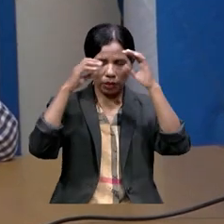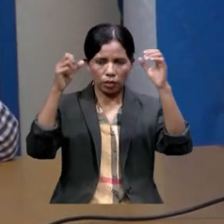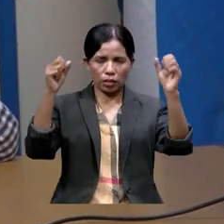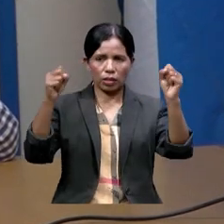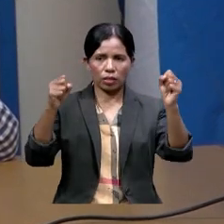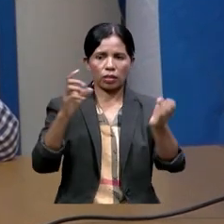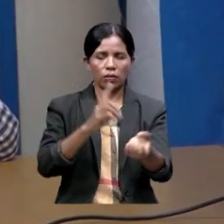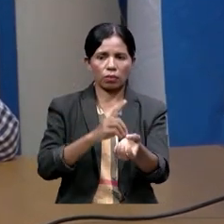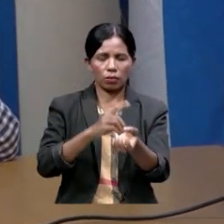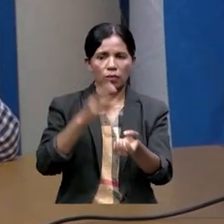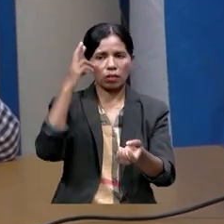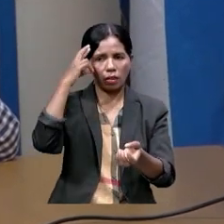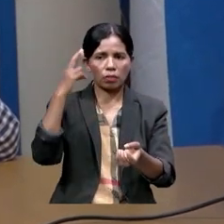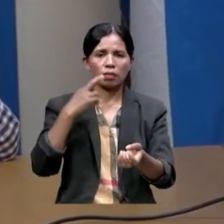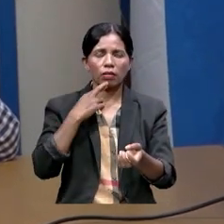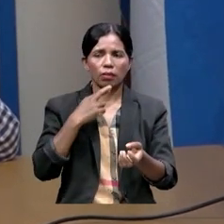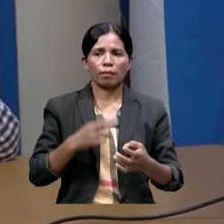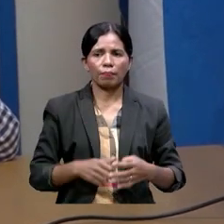República Dr. José Ramos Horta.